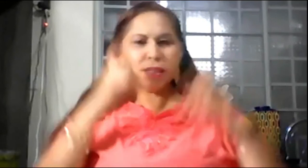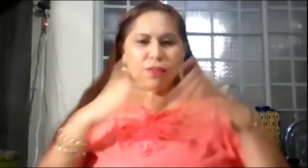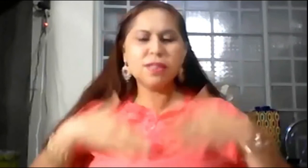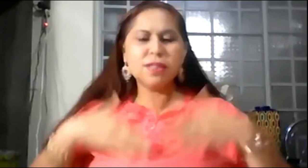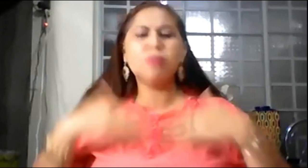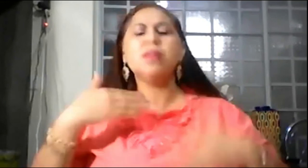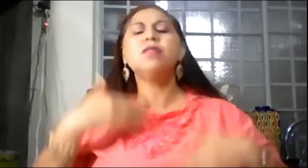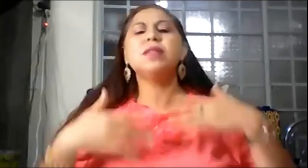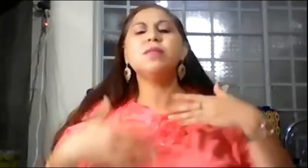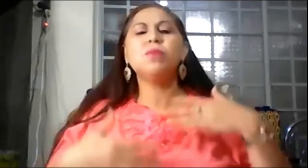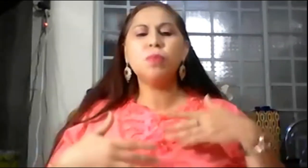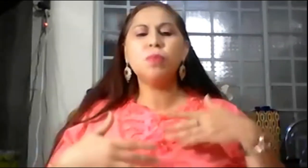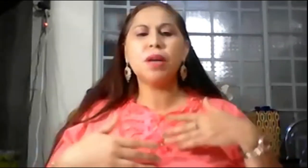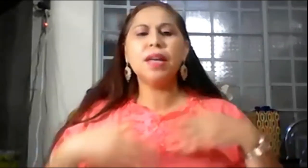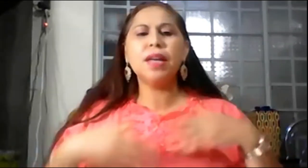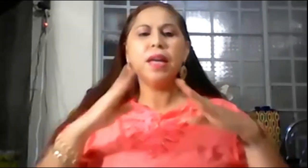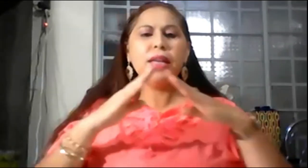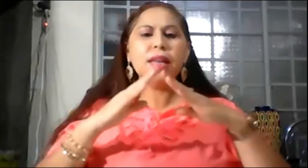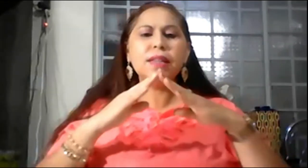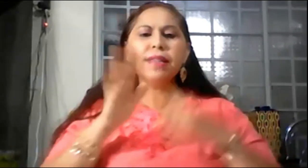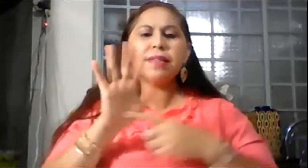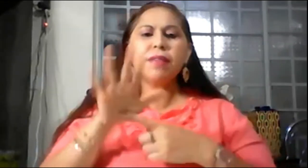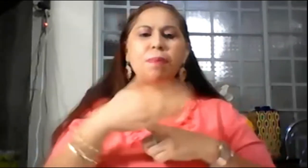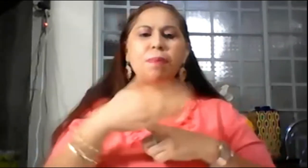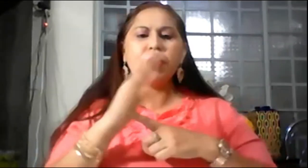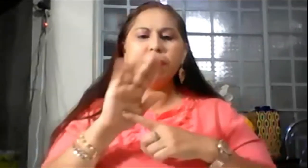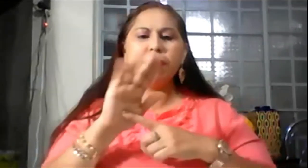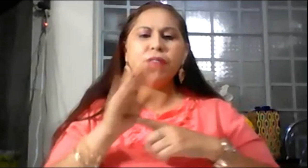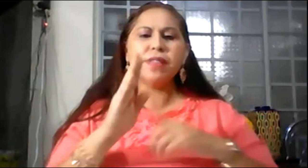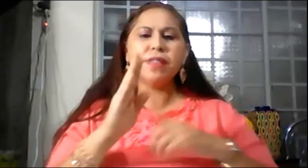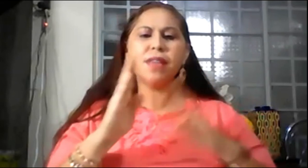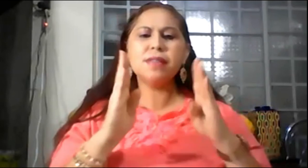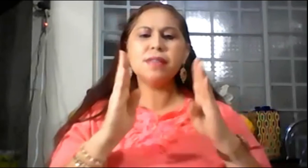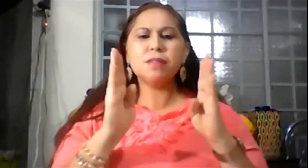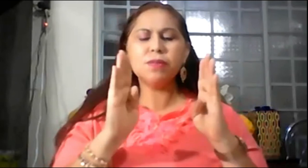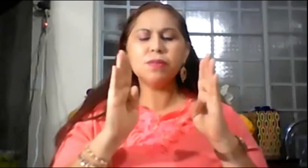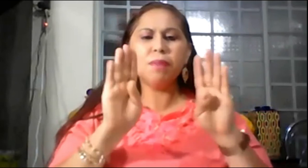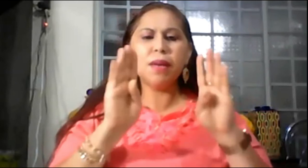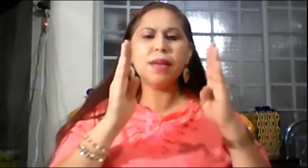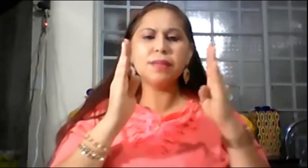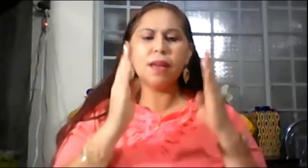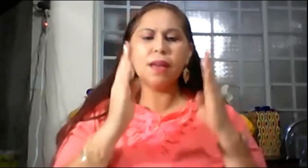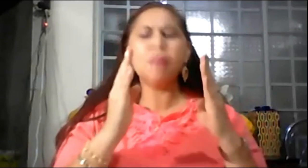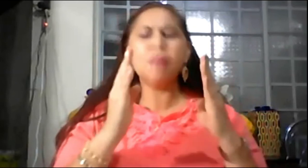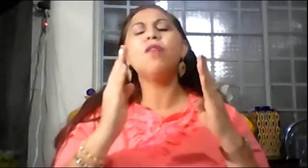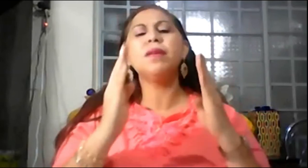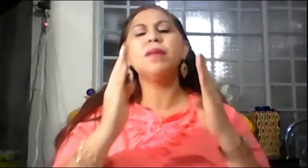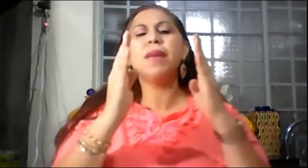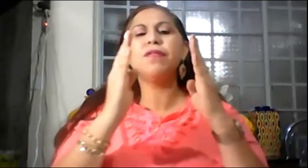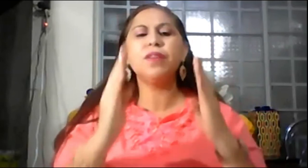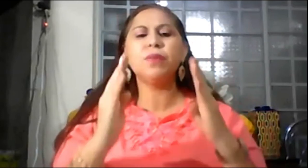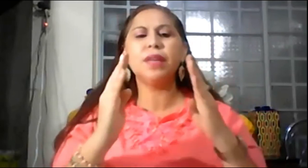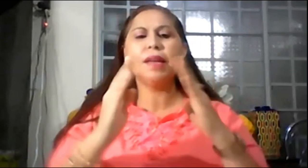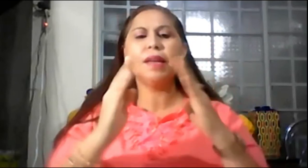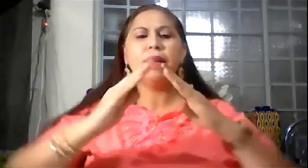expressão facial nem expressão corporal, né? E a direção da palma da mão vai ser assim, as mãos em B, mas em